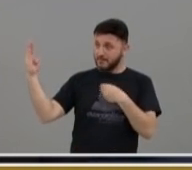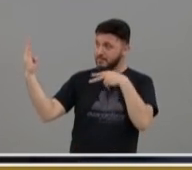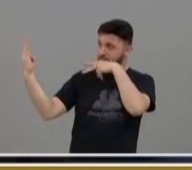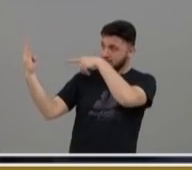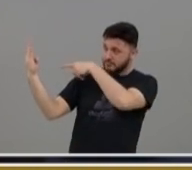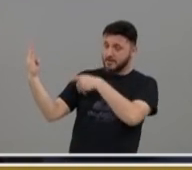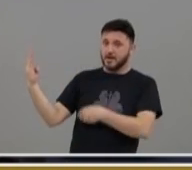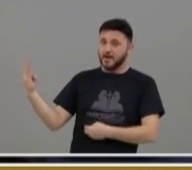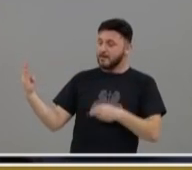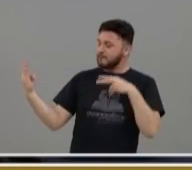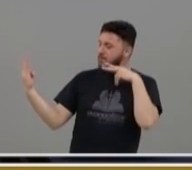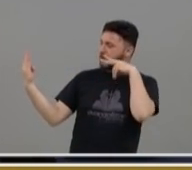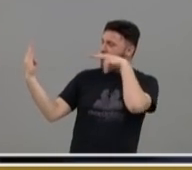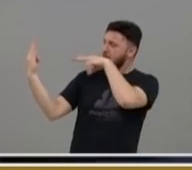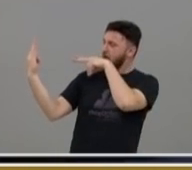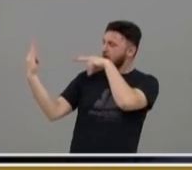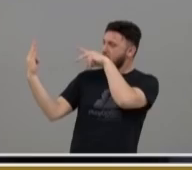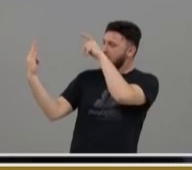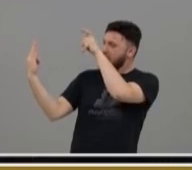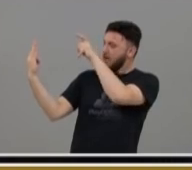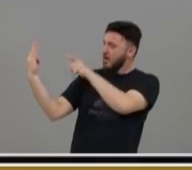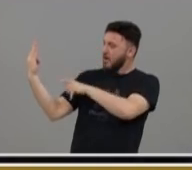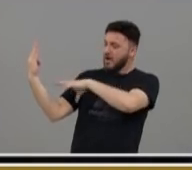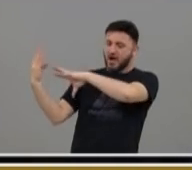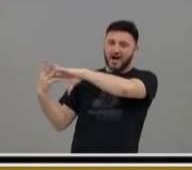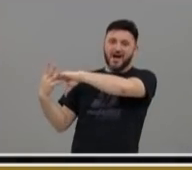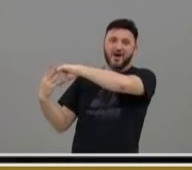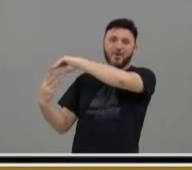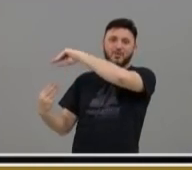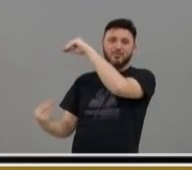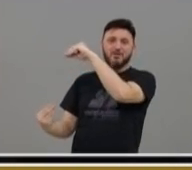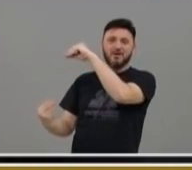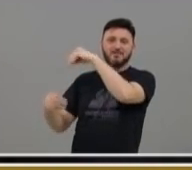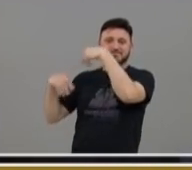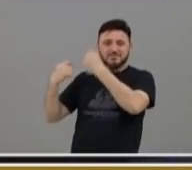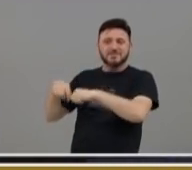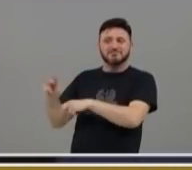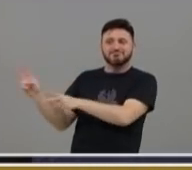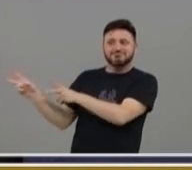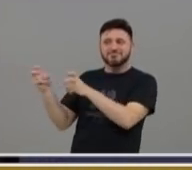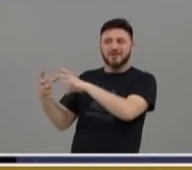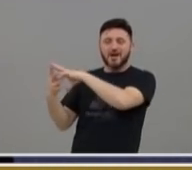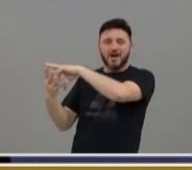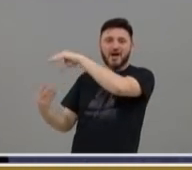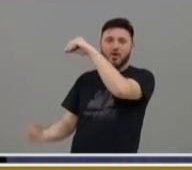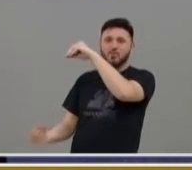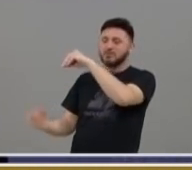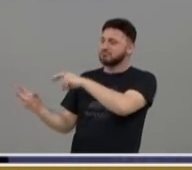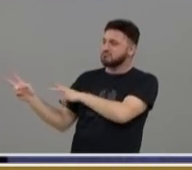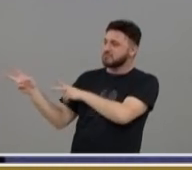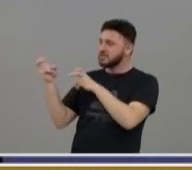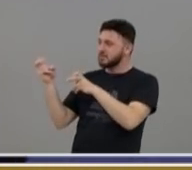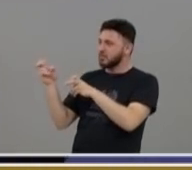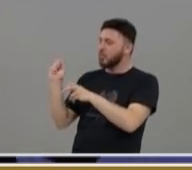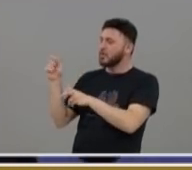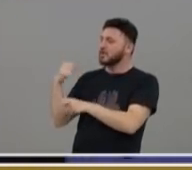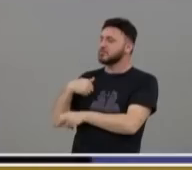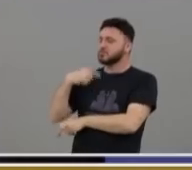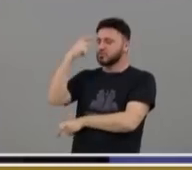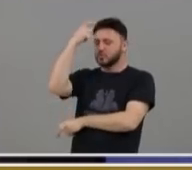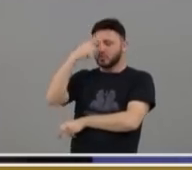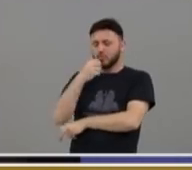A maior beleza não está aqui, mas está na alma daquele que sabe entregar-se a esse Deus